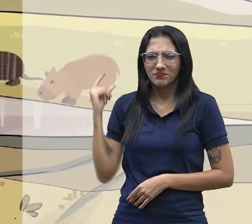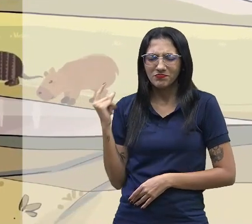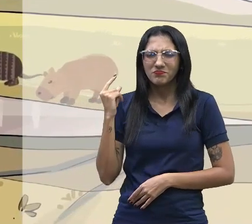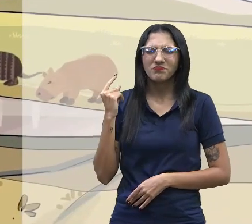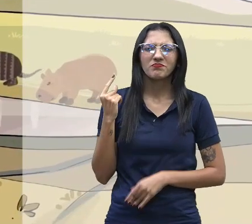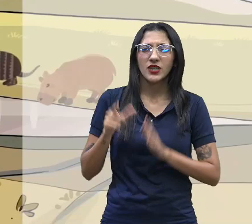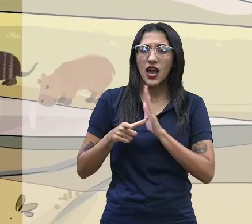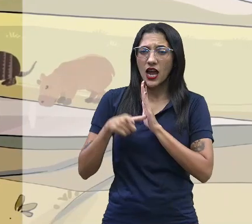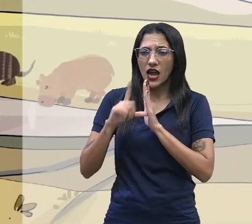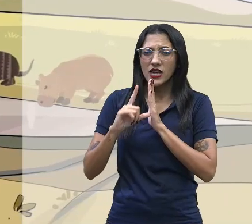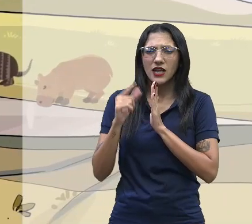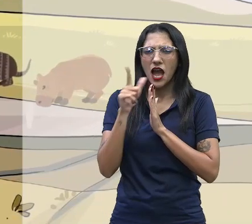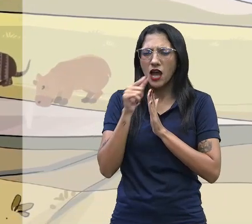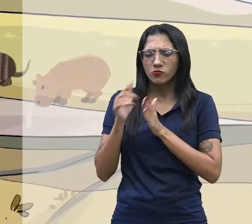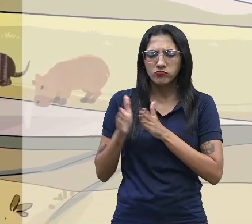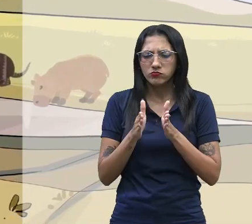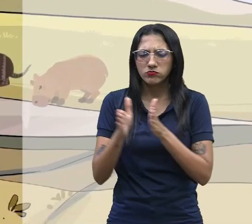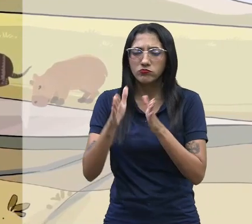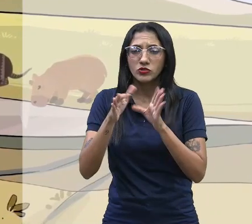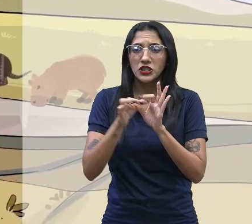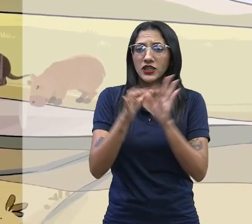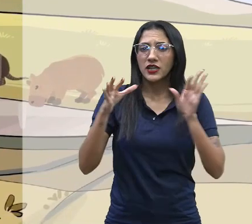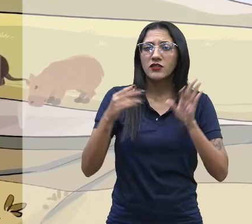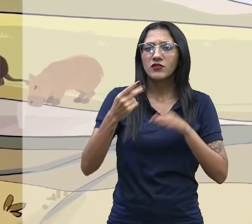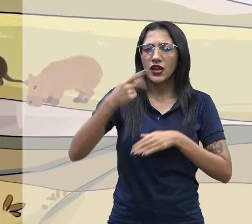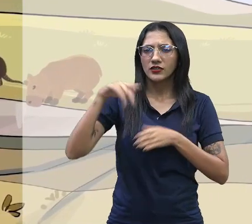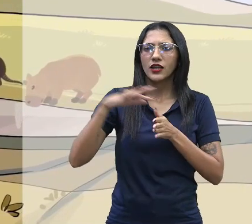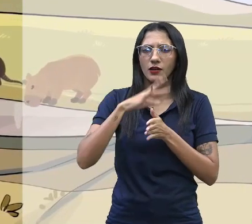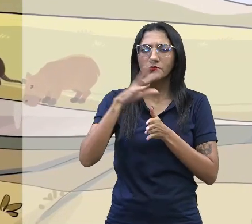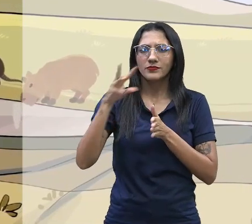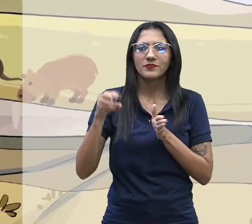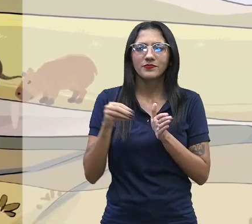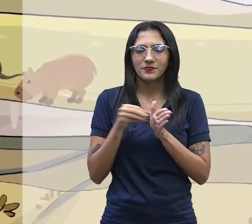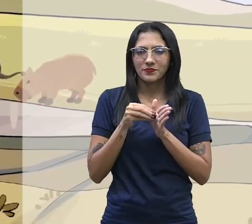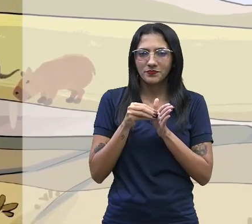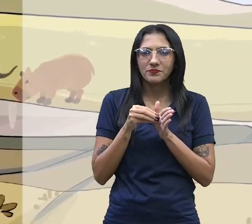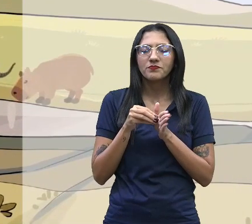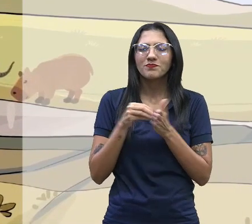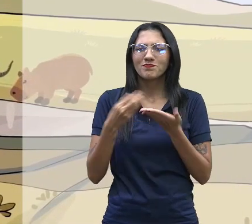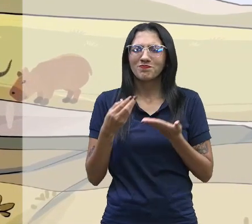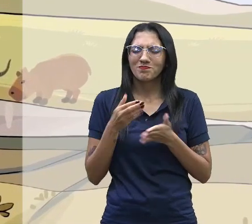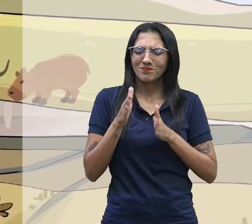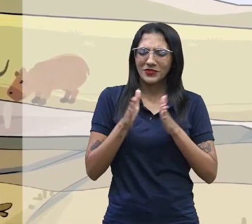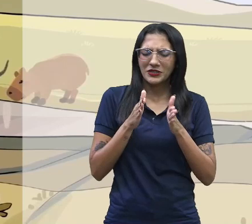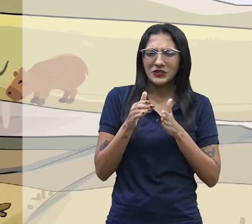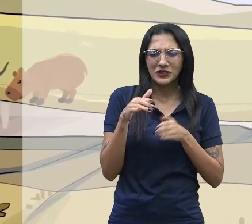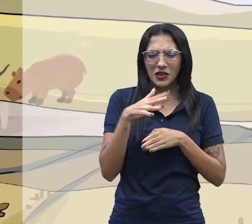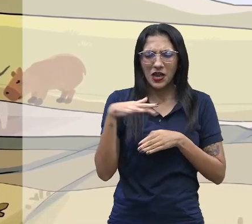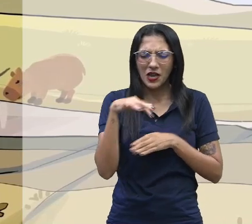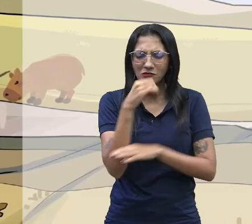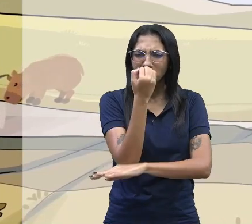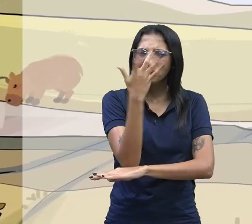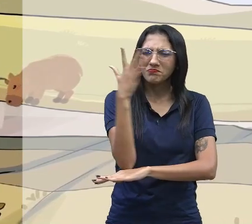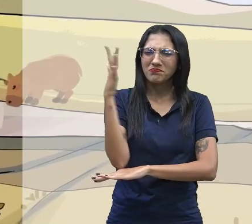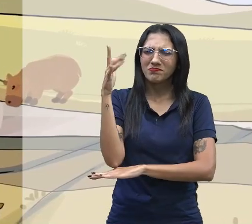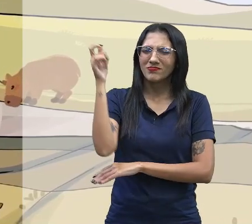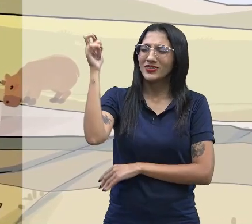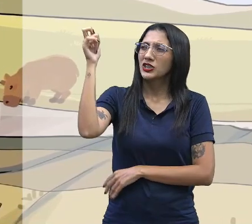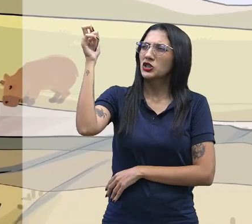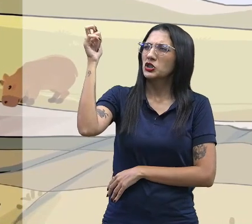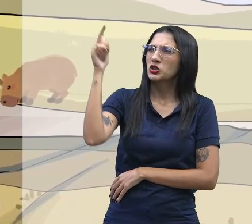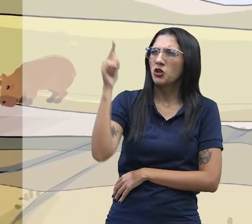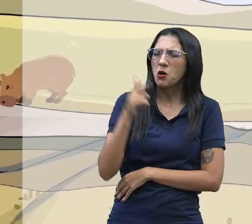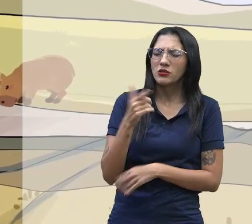rios corressem livres pela Amazônia, a floresta vivia um tempo de sofrimento. O sol queimava sem piedade e